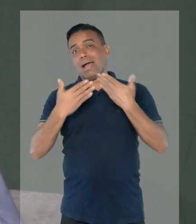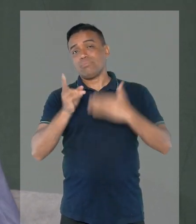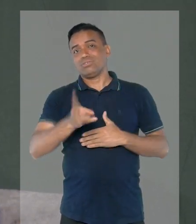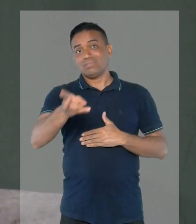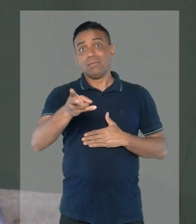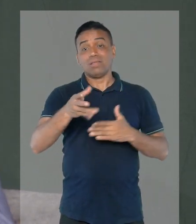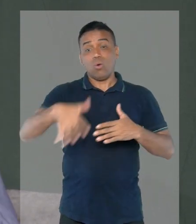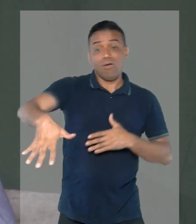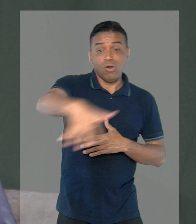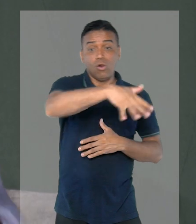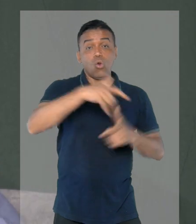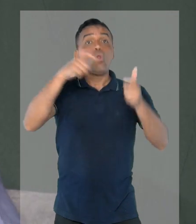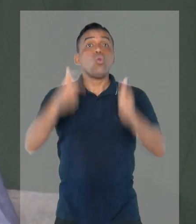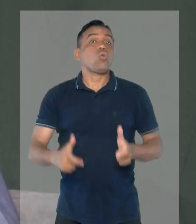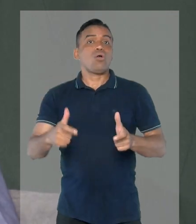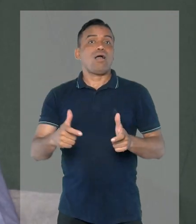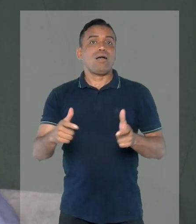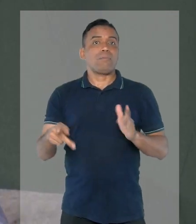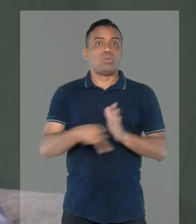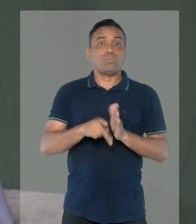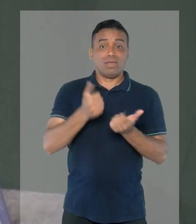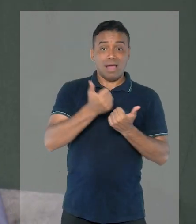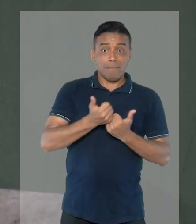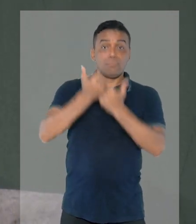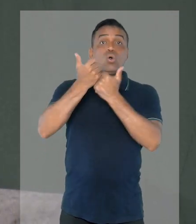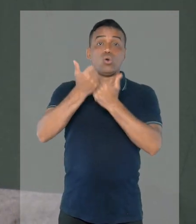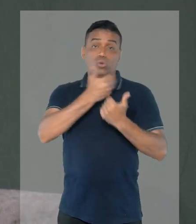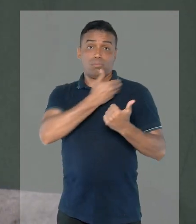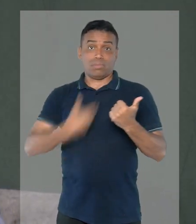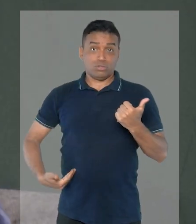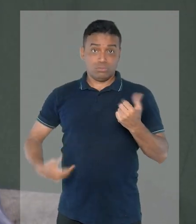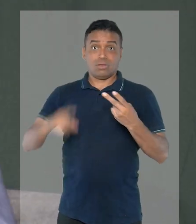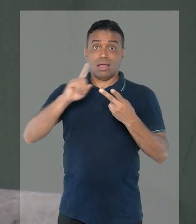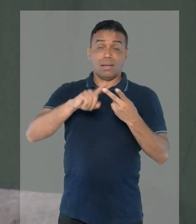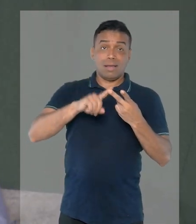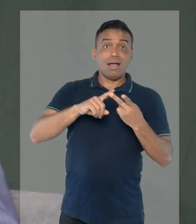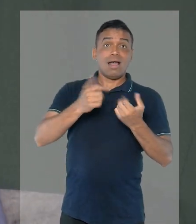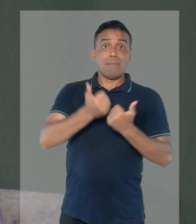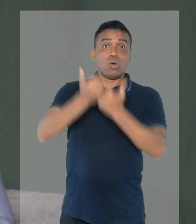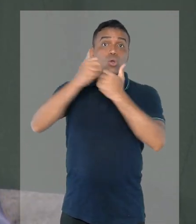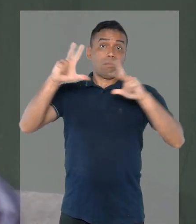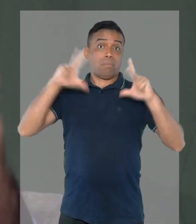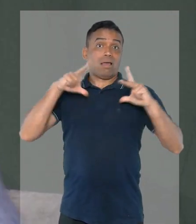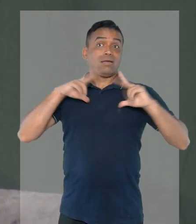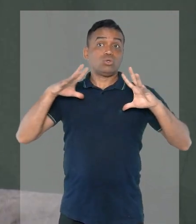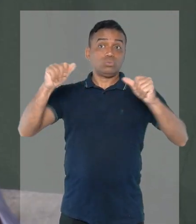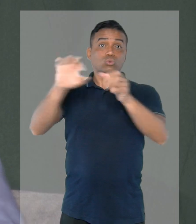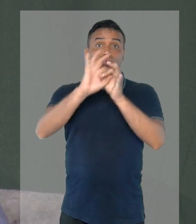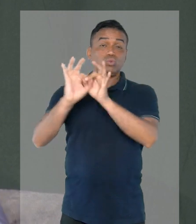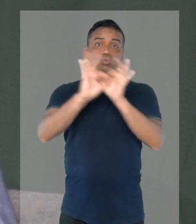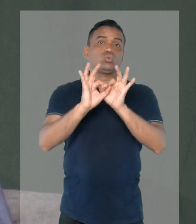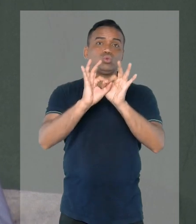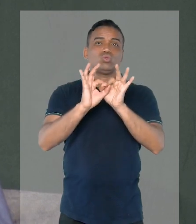espaço que consegue ter apoio público, ter apoio privado, ter apoio de todo mundo e ter